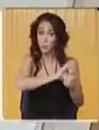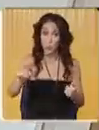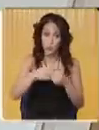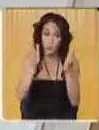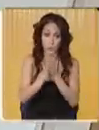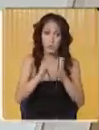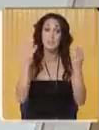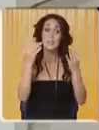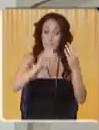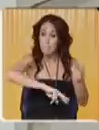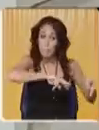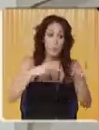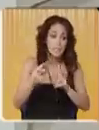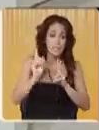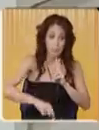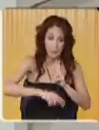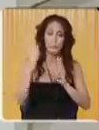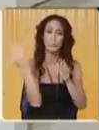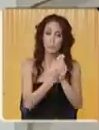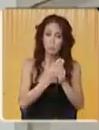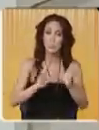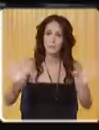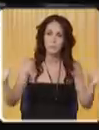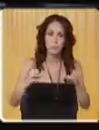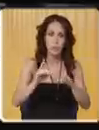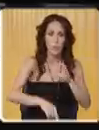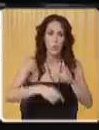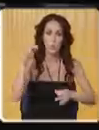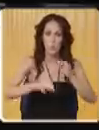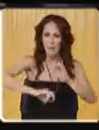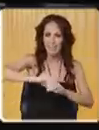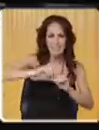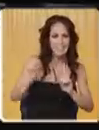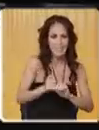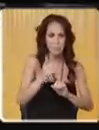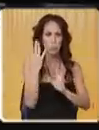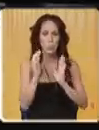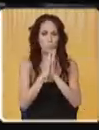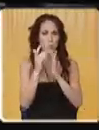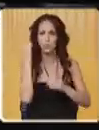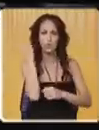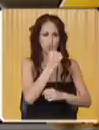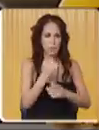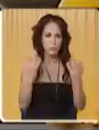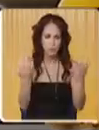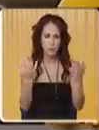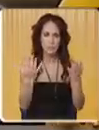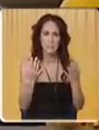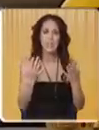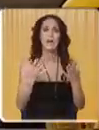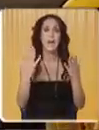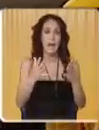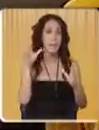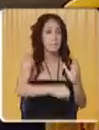mudanças consta também o alargamento do processo sumário, o julgamento rápido, a quase todos os crimes praticados